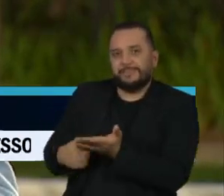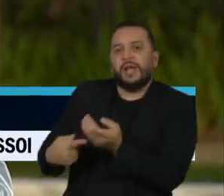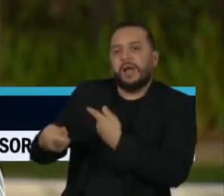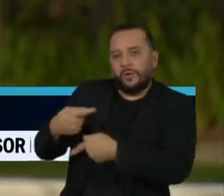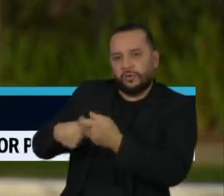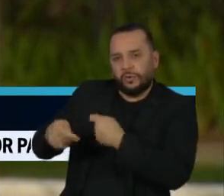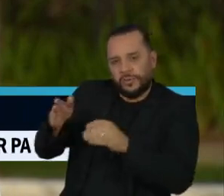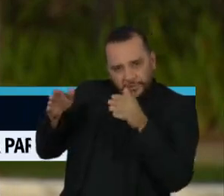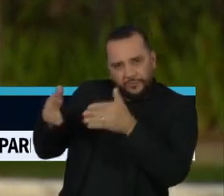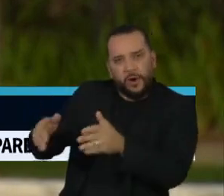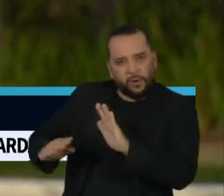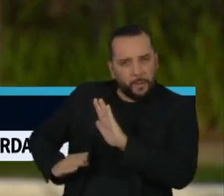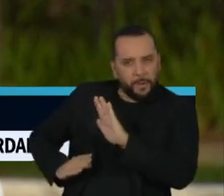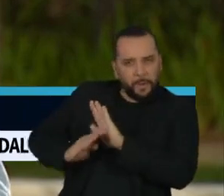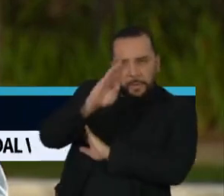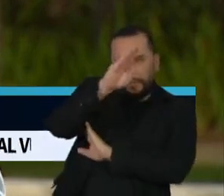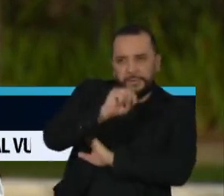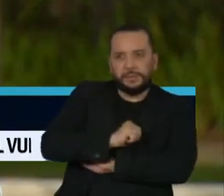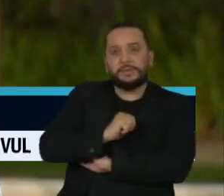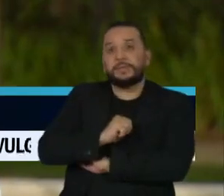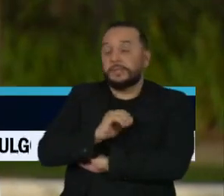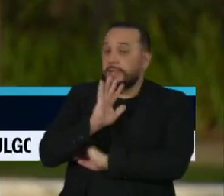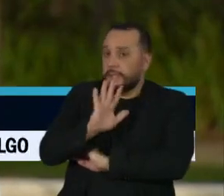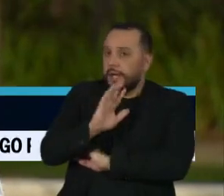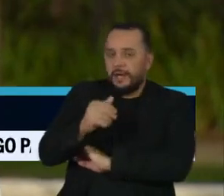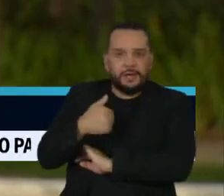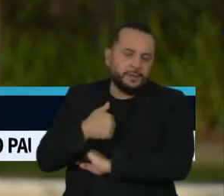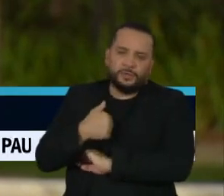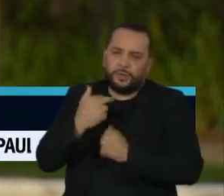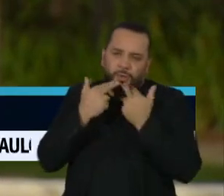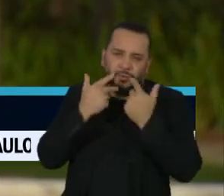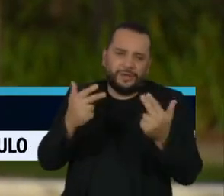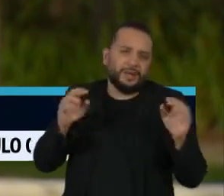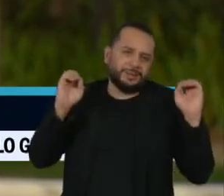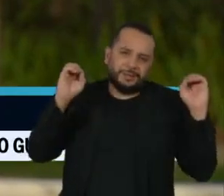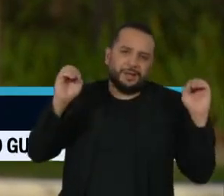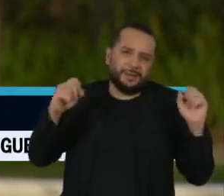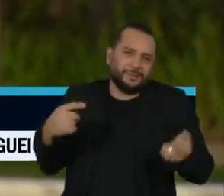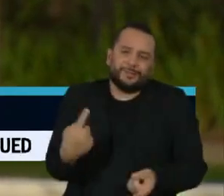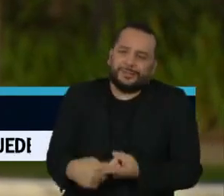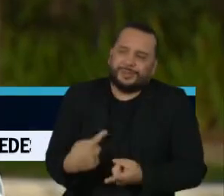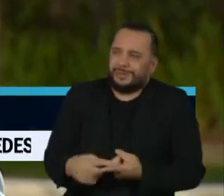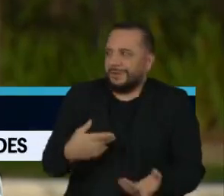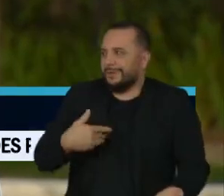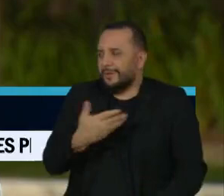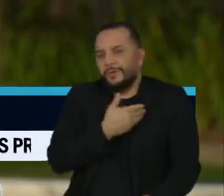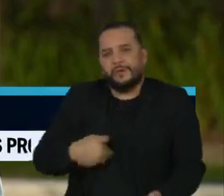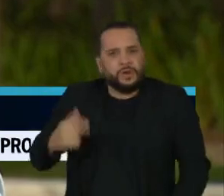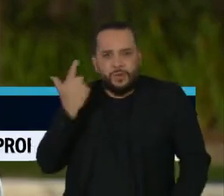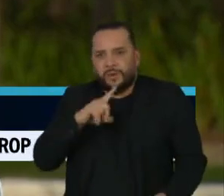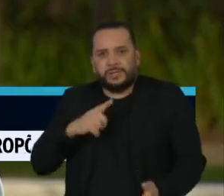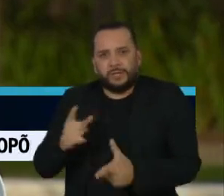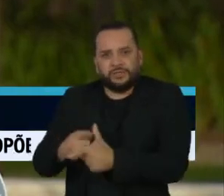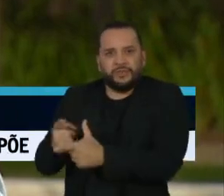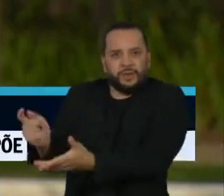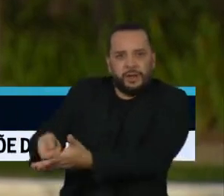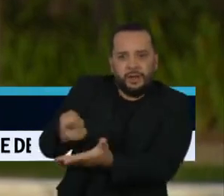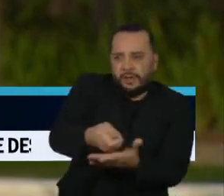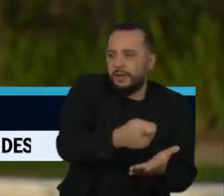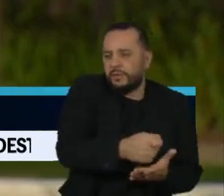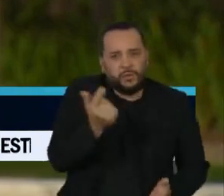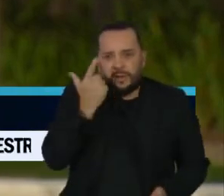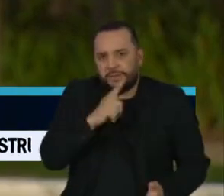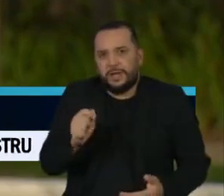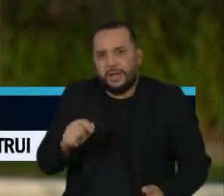como um de seus alvos principais novidades zero já que isso se repete esse tá vendo não consegue manter as contas nos trilhos